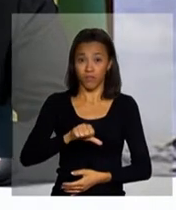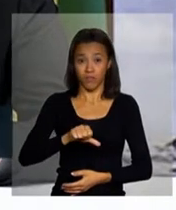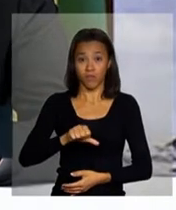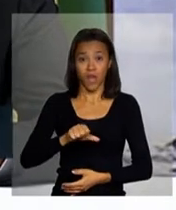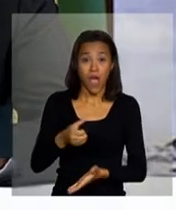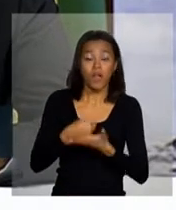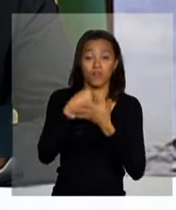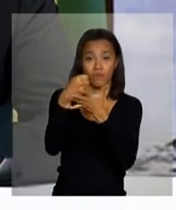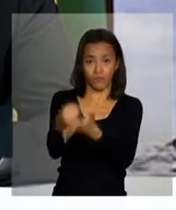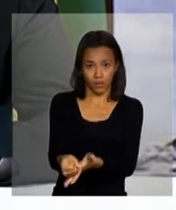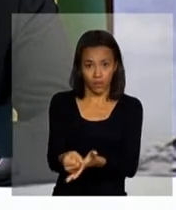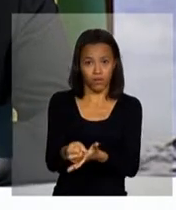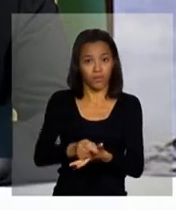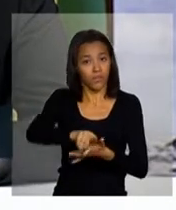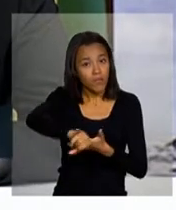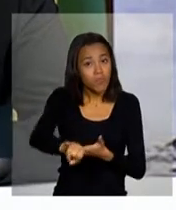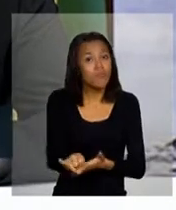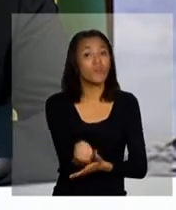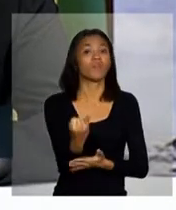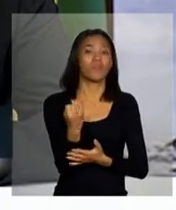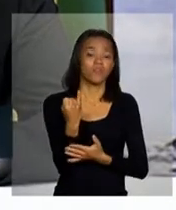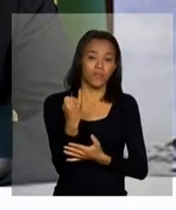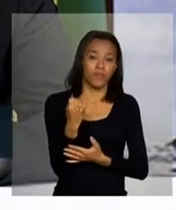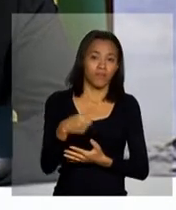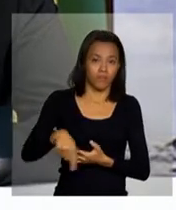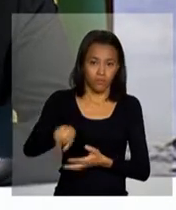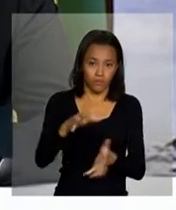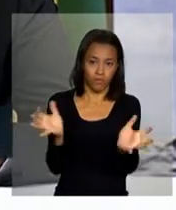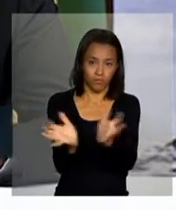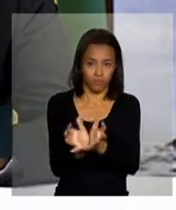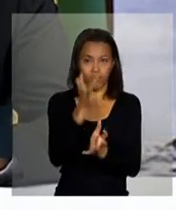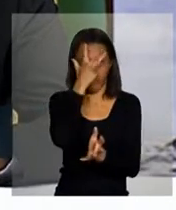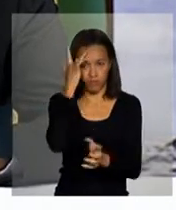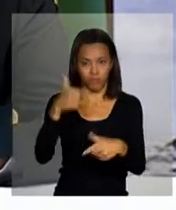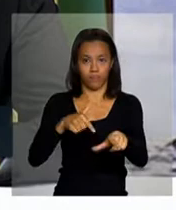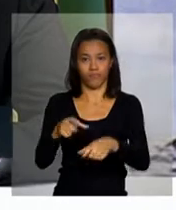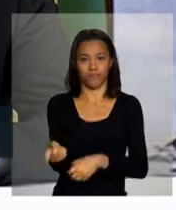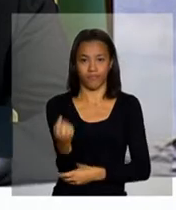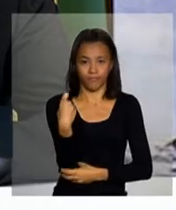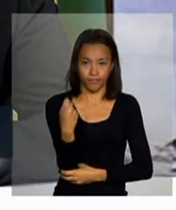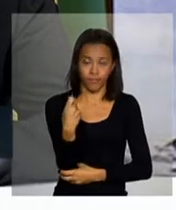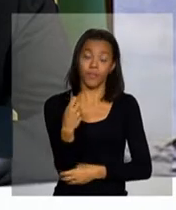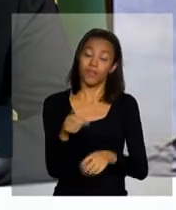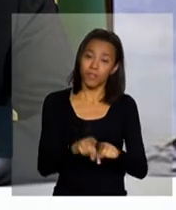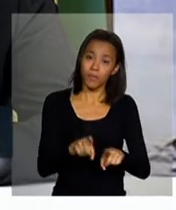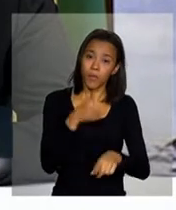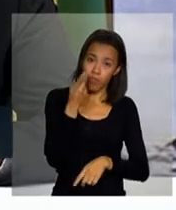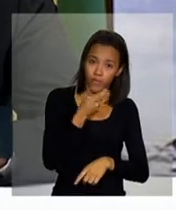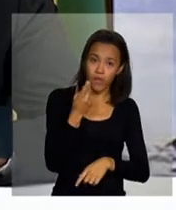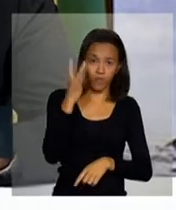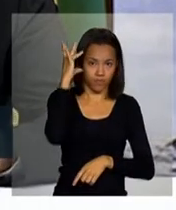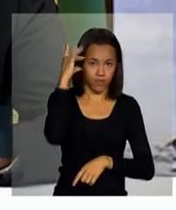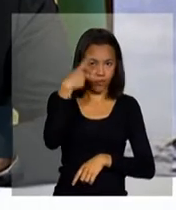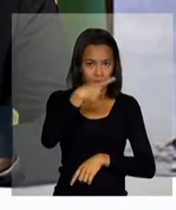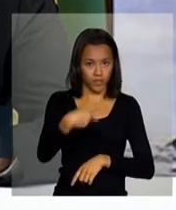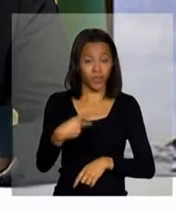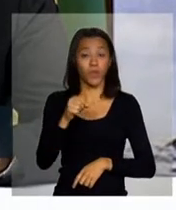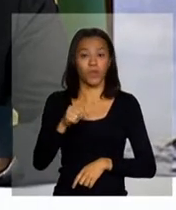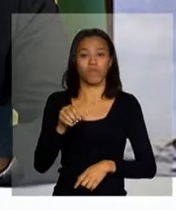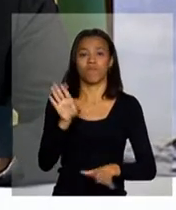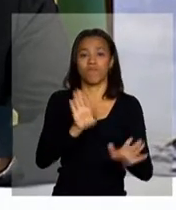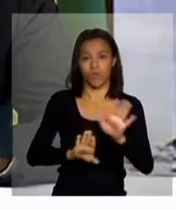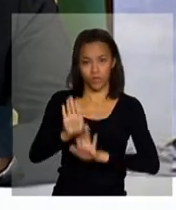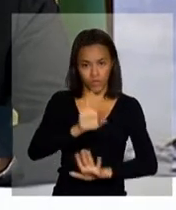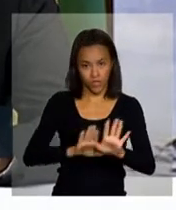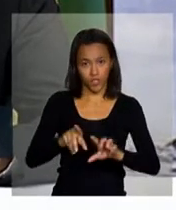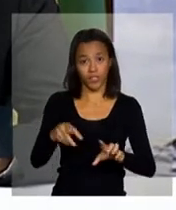resgatarmos, aproveitarmos e resgatarmos, ou, como prefere a presidenta Dilma, proteger